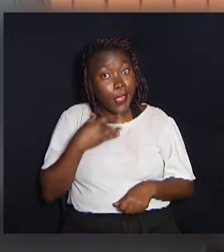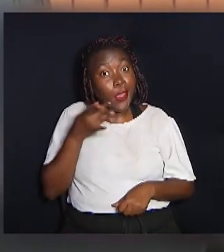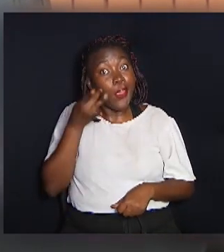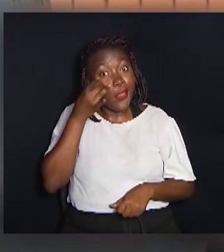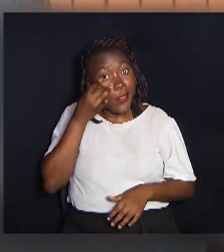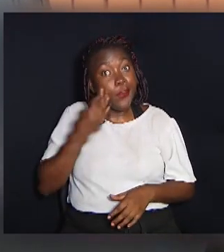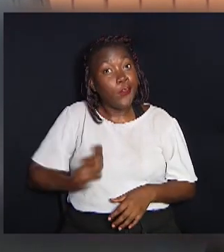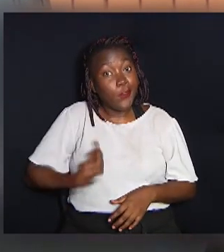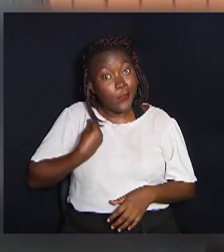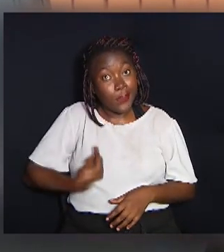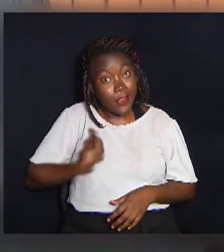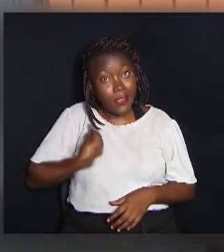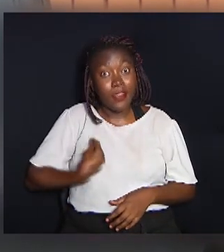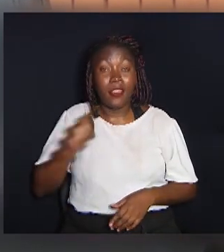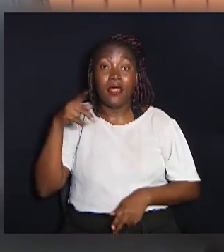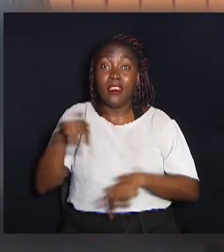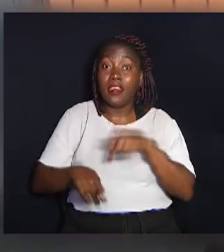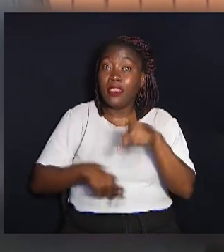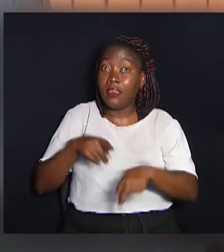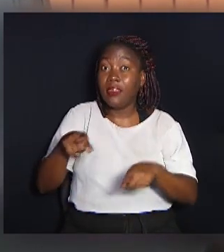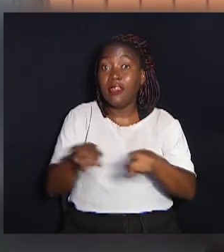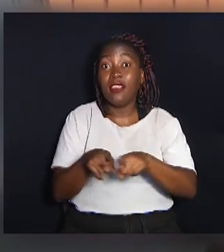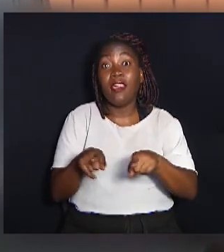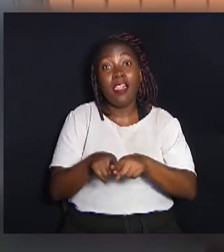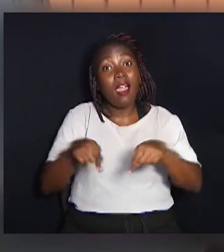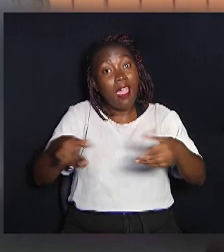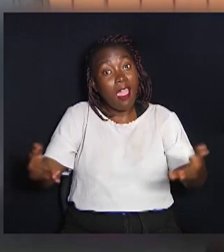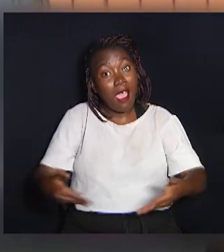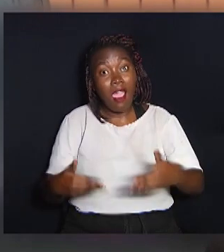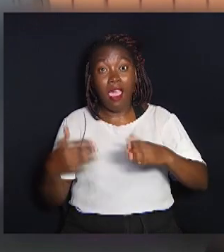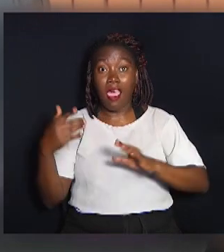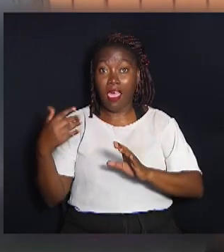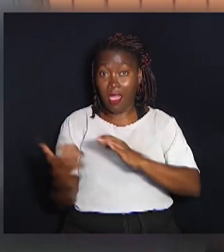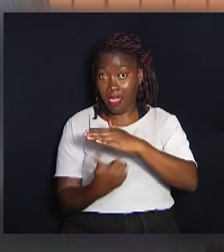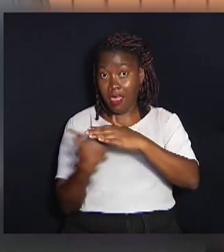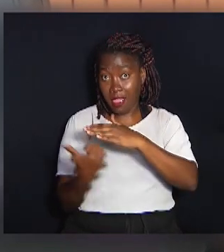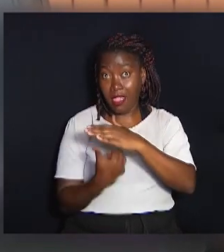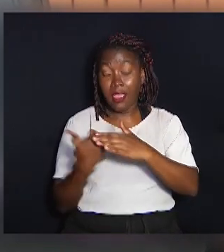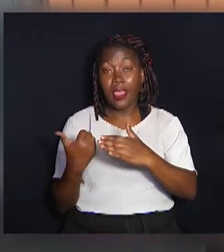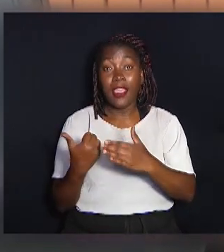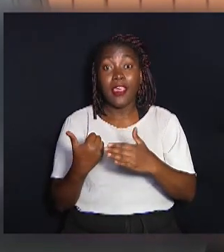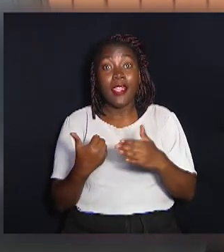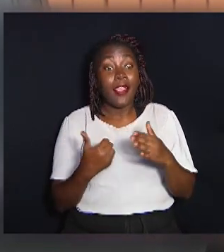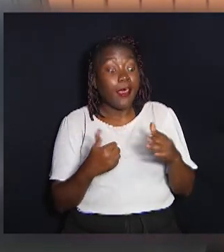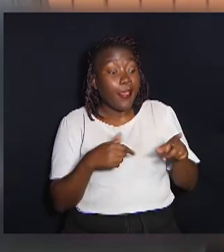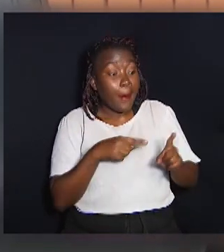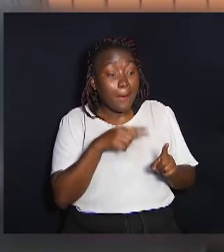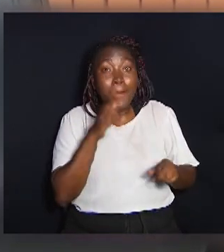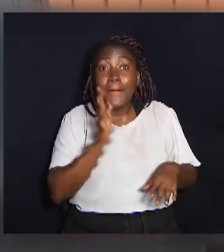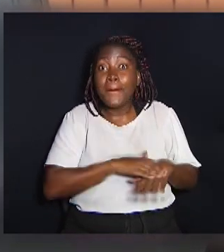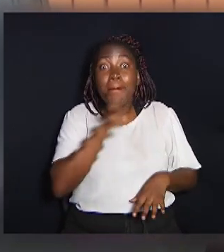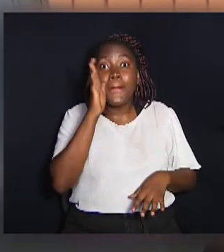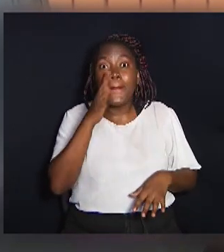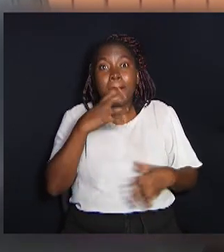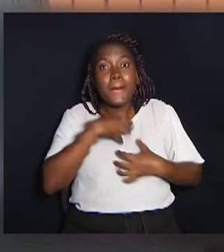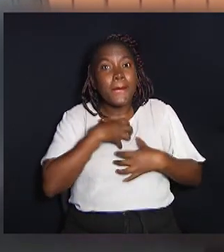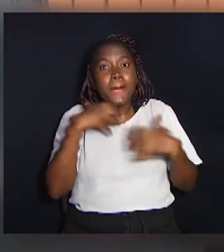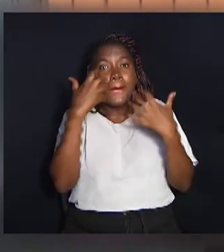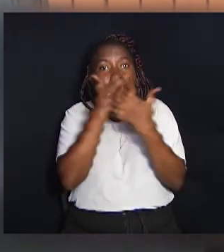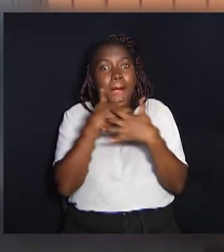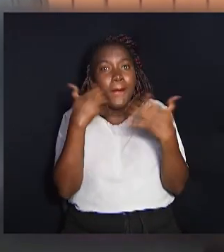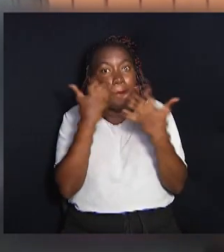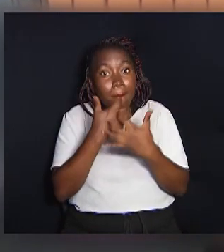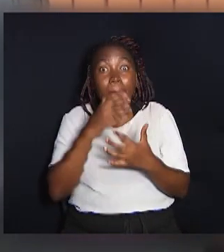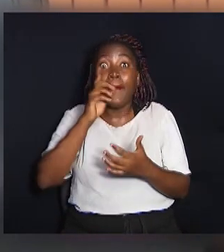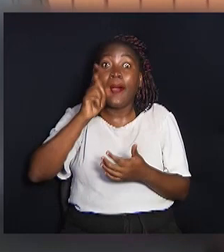E como público e agora enquanto empresário, o forró ele é mais do que um ritmo de dança, ele é um estilo